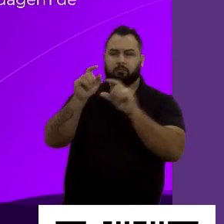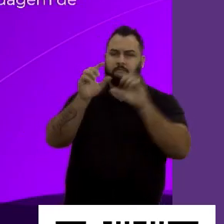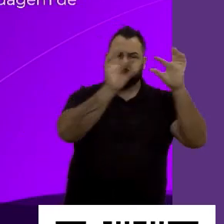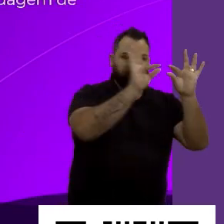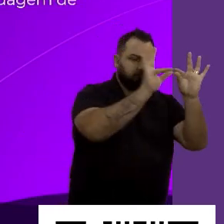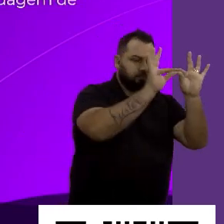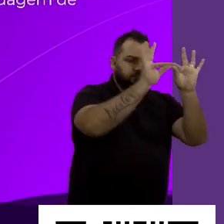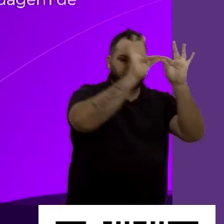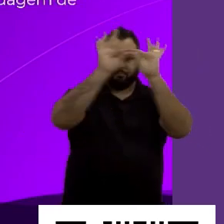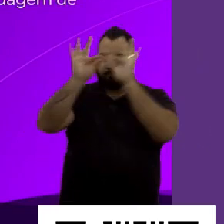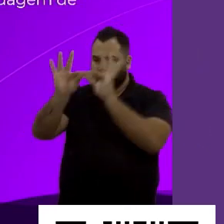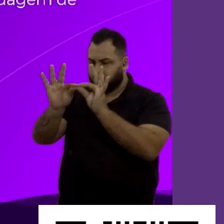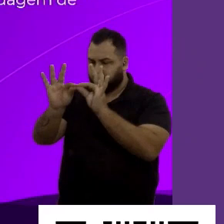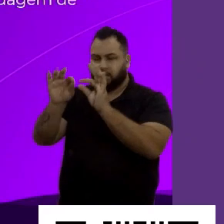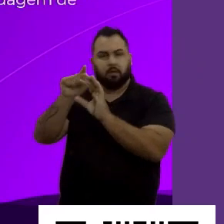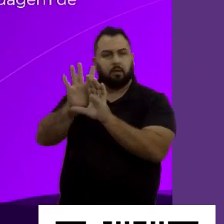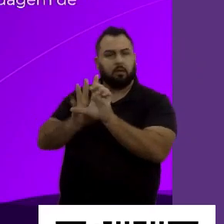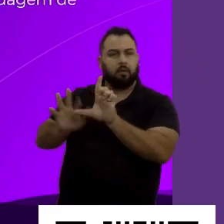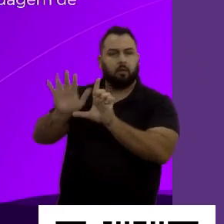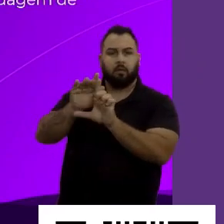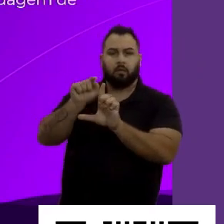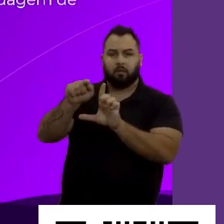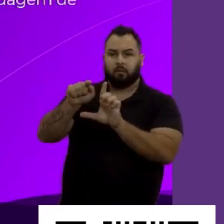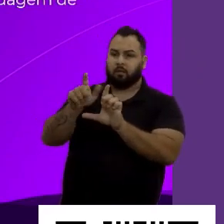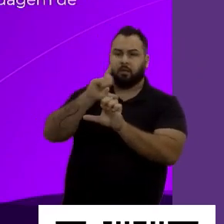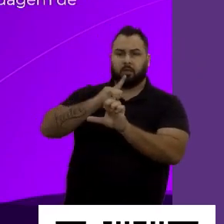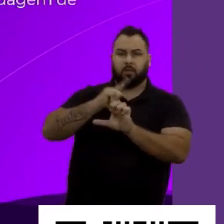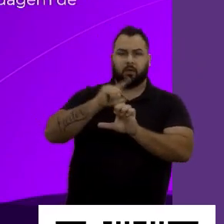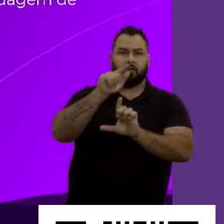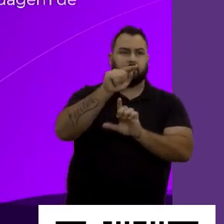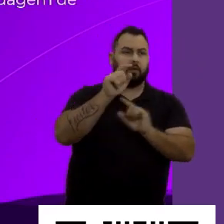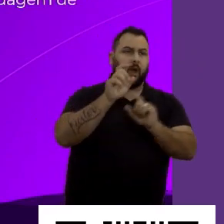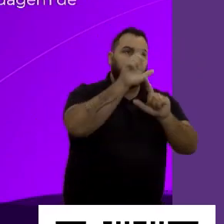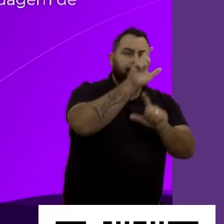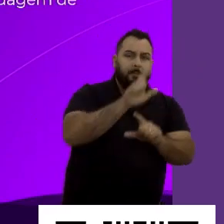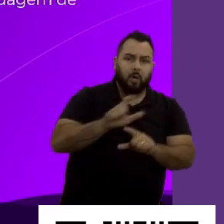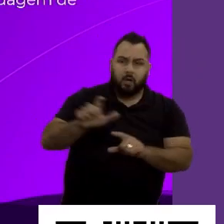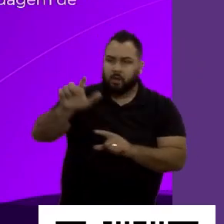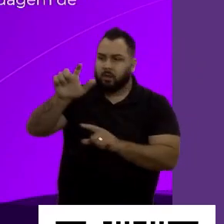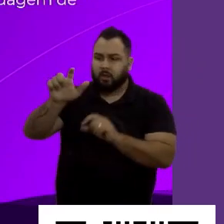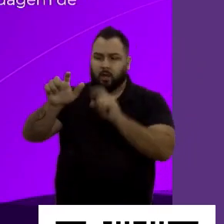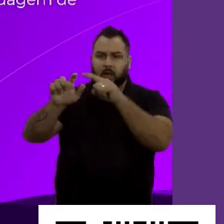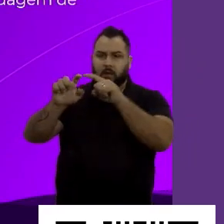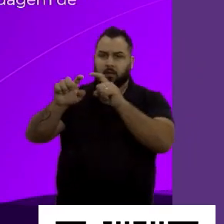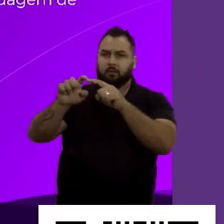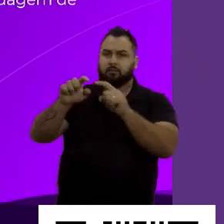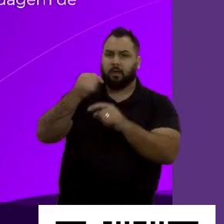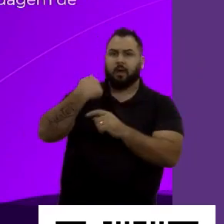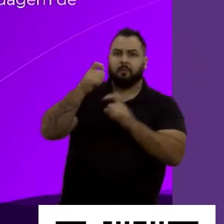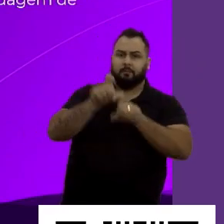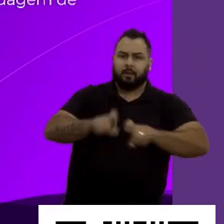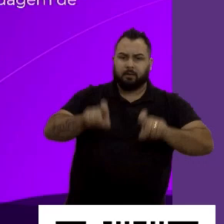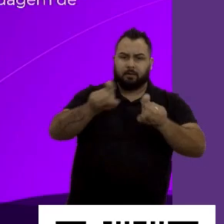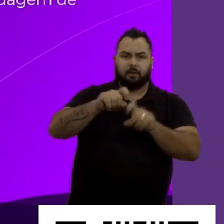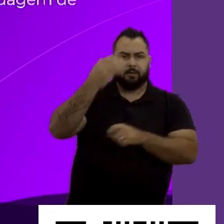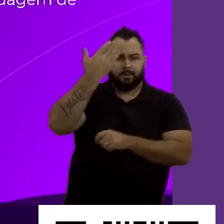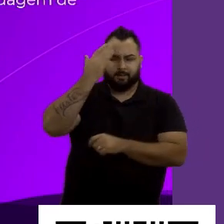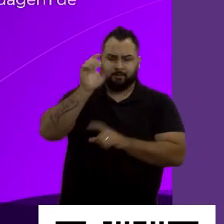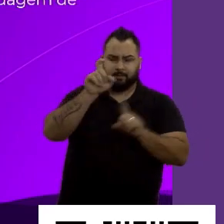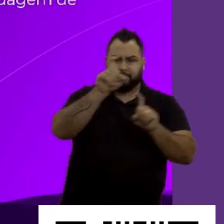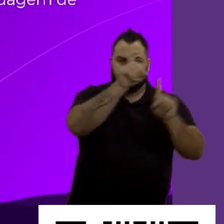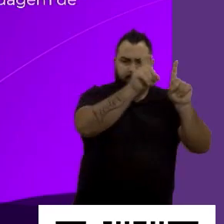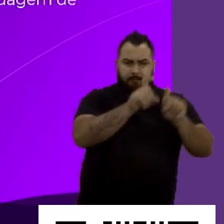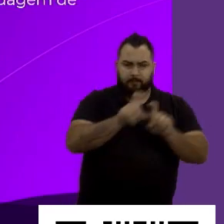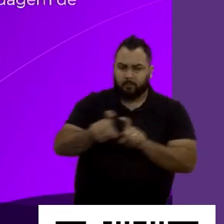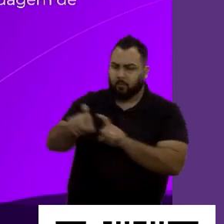e assim a máquina entende que aquilo ali é um botão na posição x y z então a gente está invertendo Eu acho que